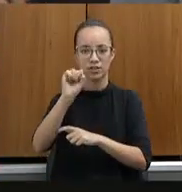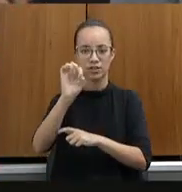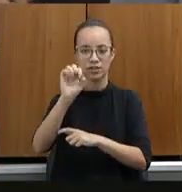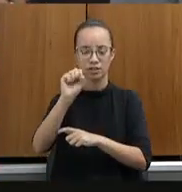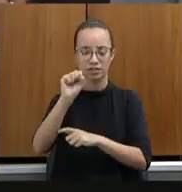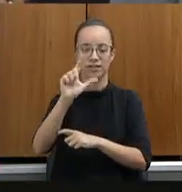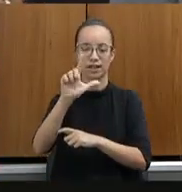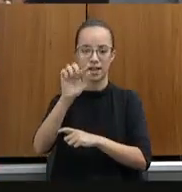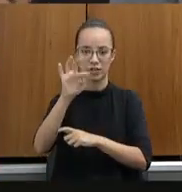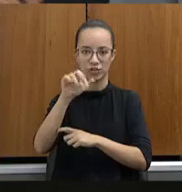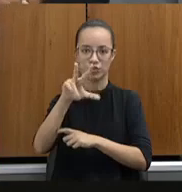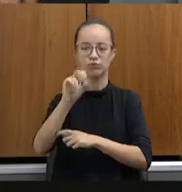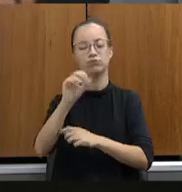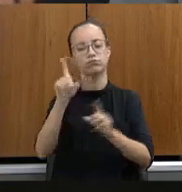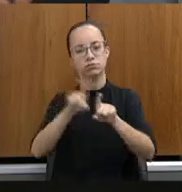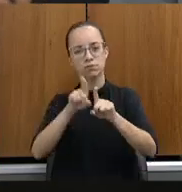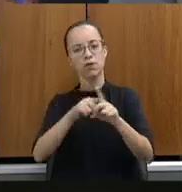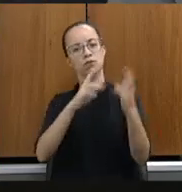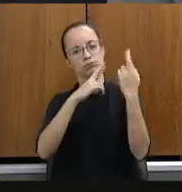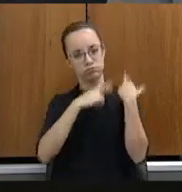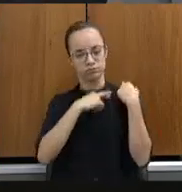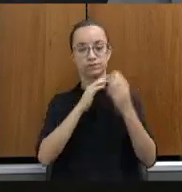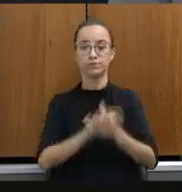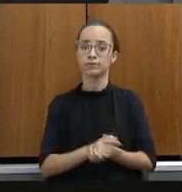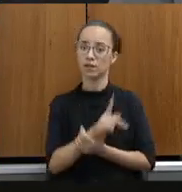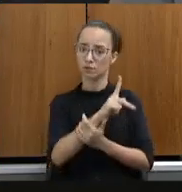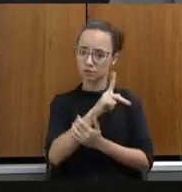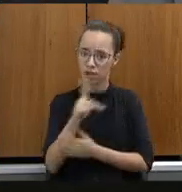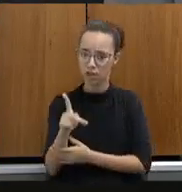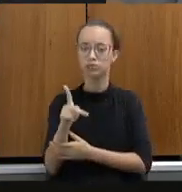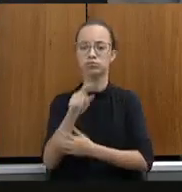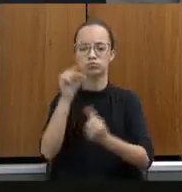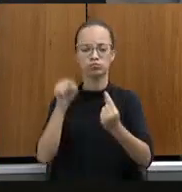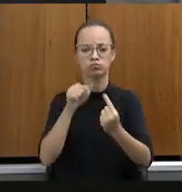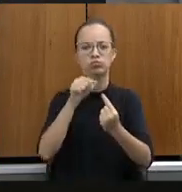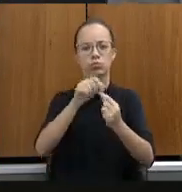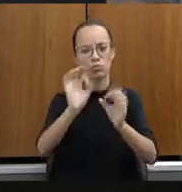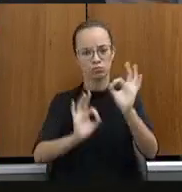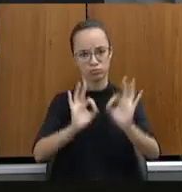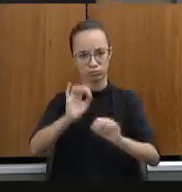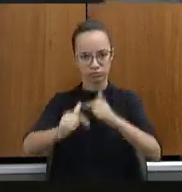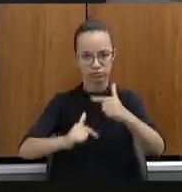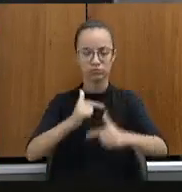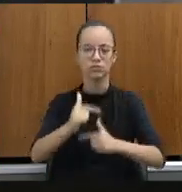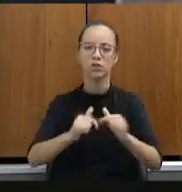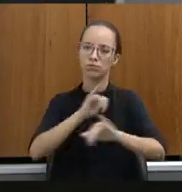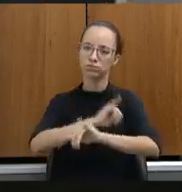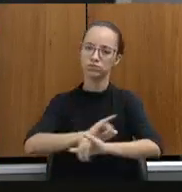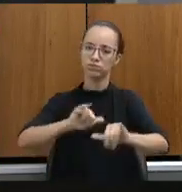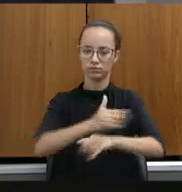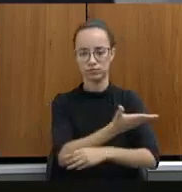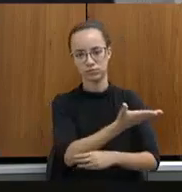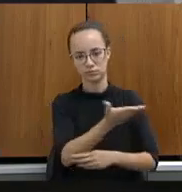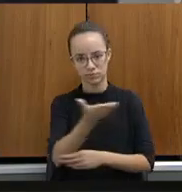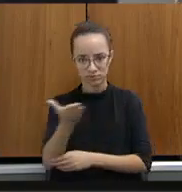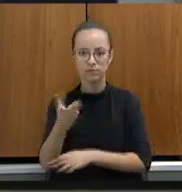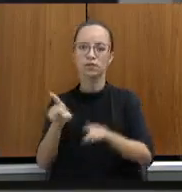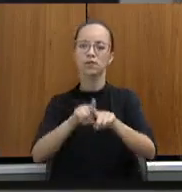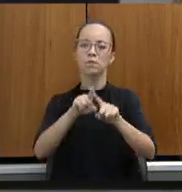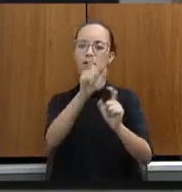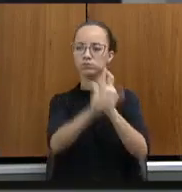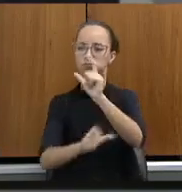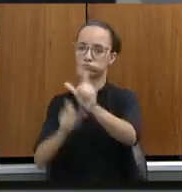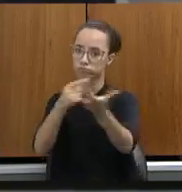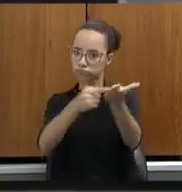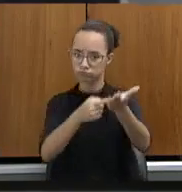do executivo a presidência tendo em vista a organização dos trabalhos comunica os parlamentares e aos convidados